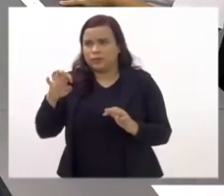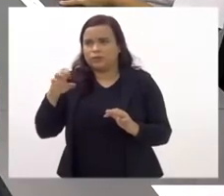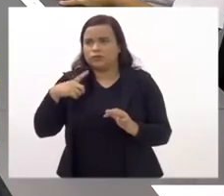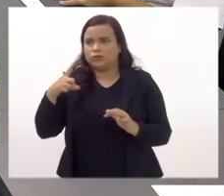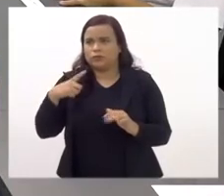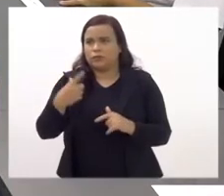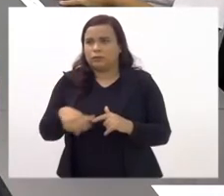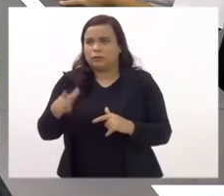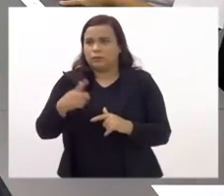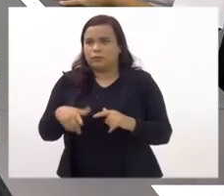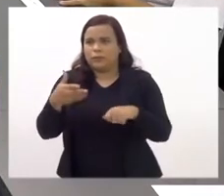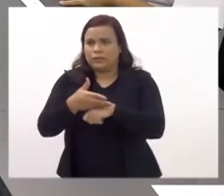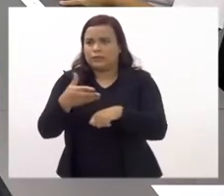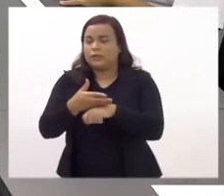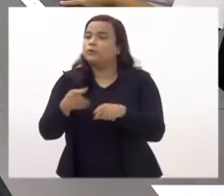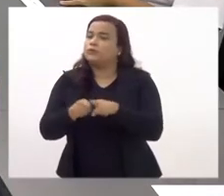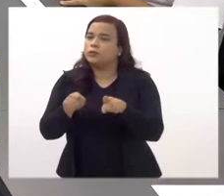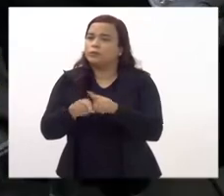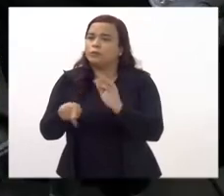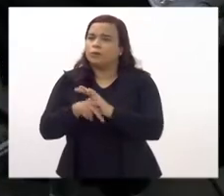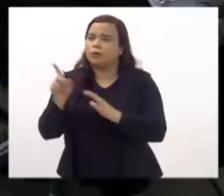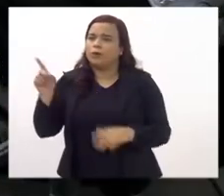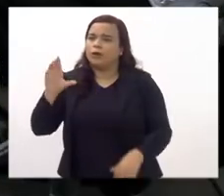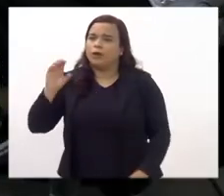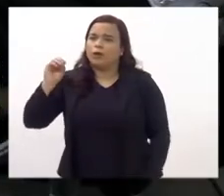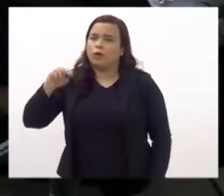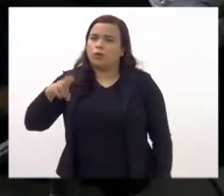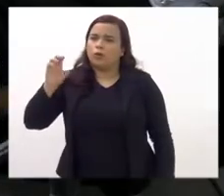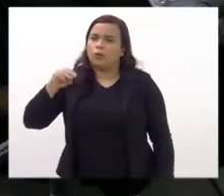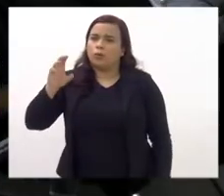acesso ao concomitante, porque é um aluno que estuda em